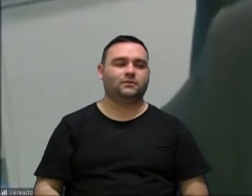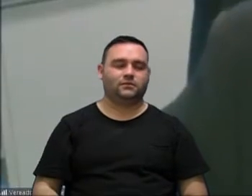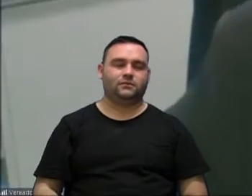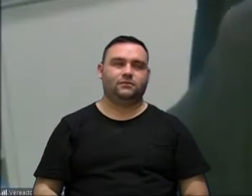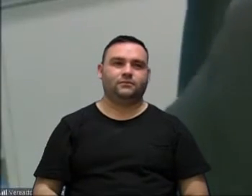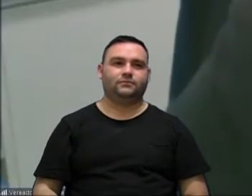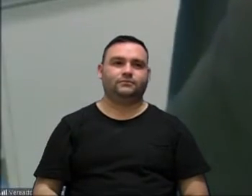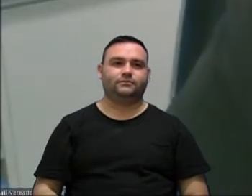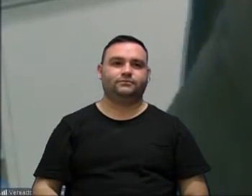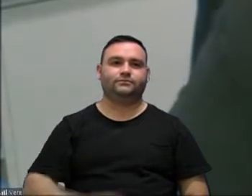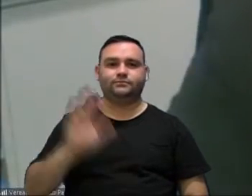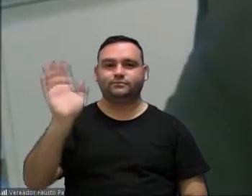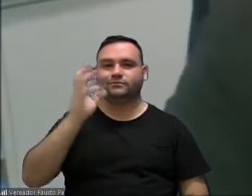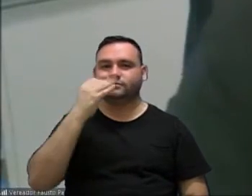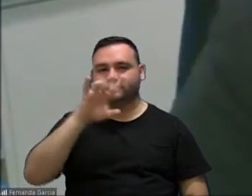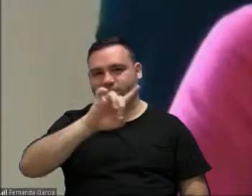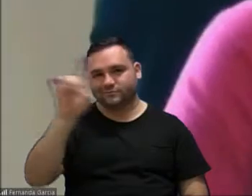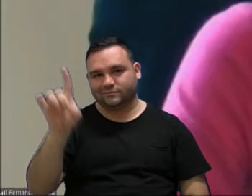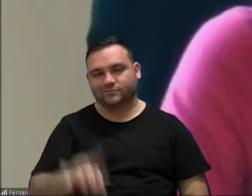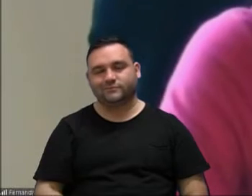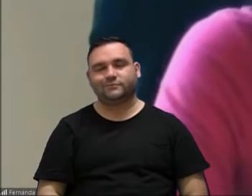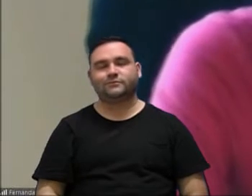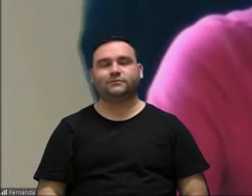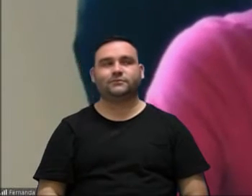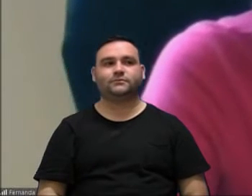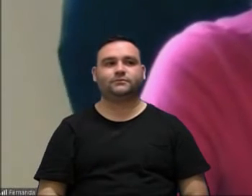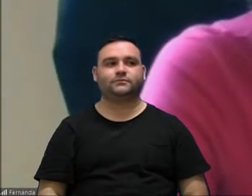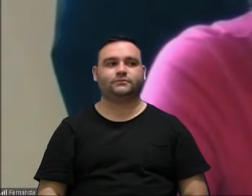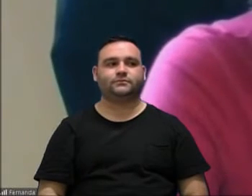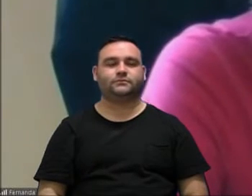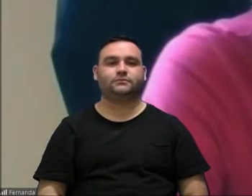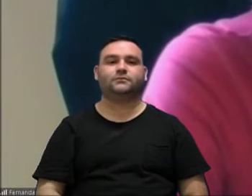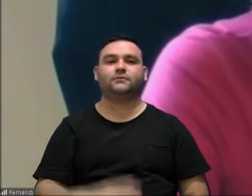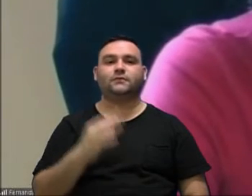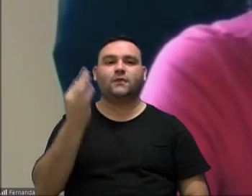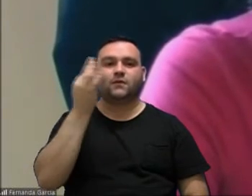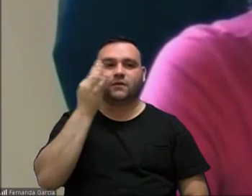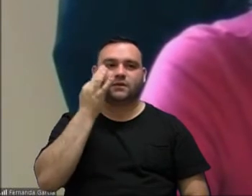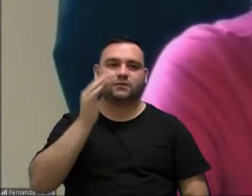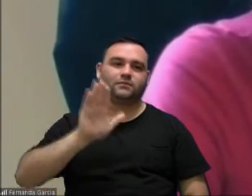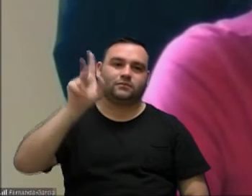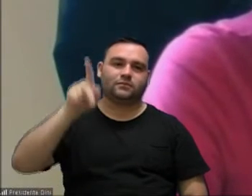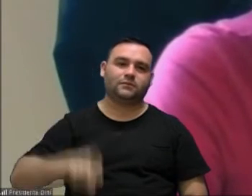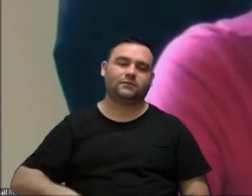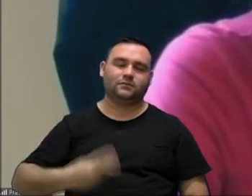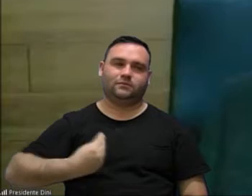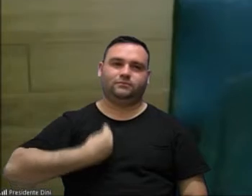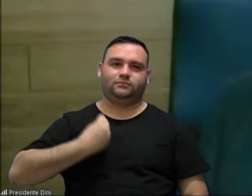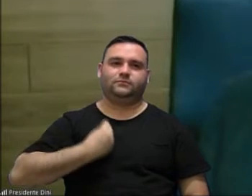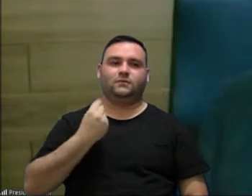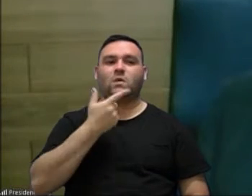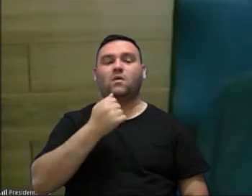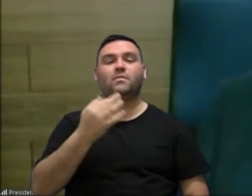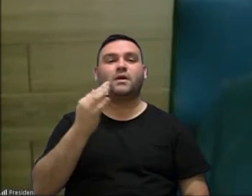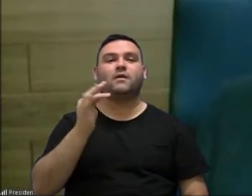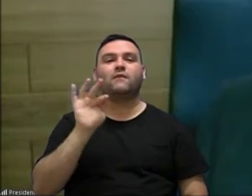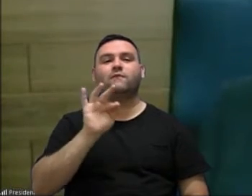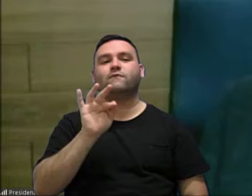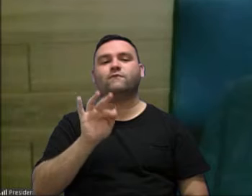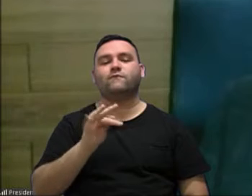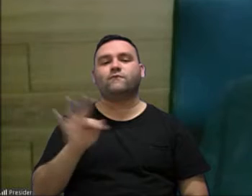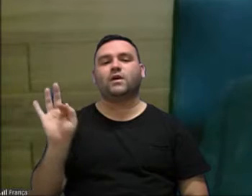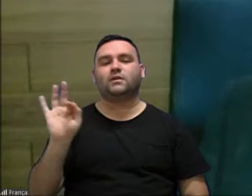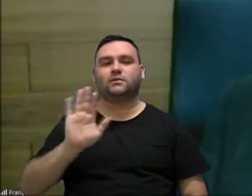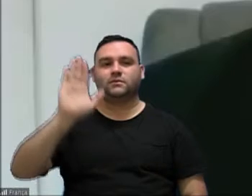a todos bom dia pessoal Fernando presidente presidente Francisco França